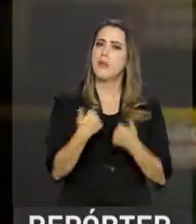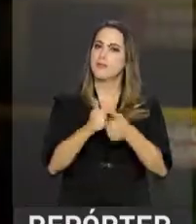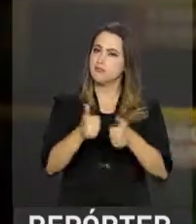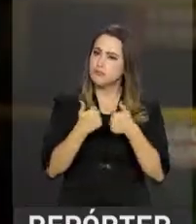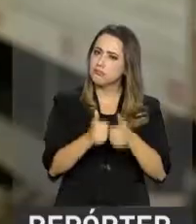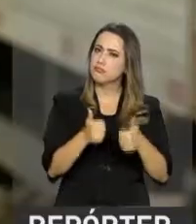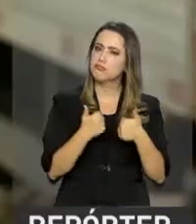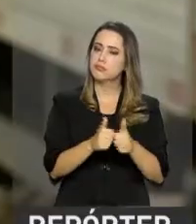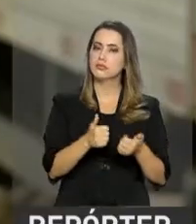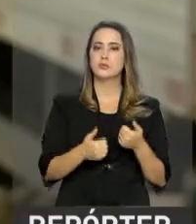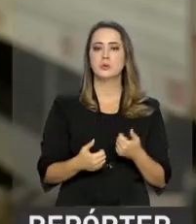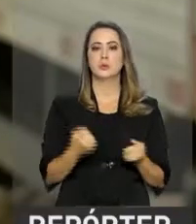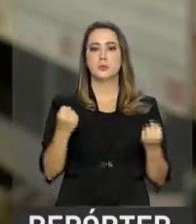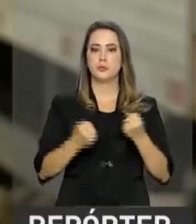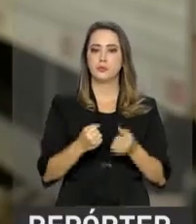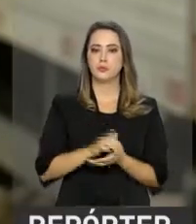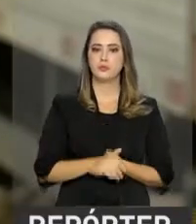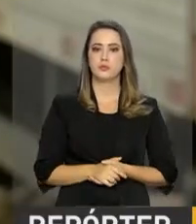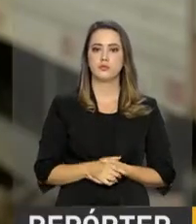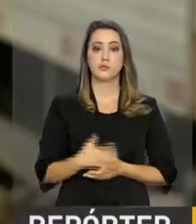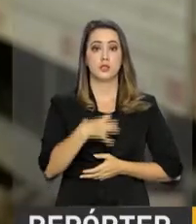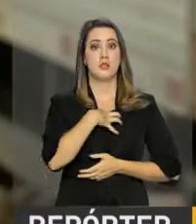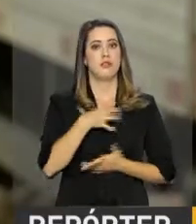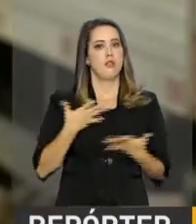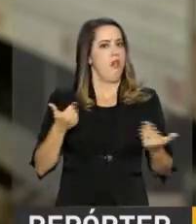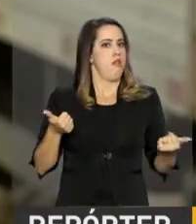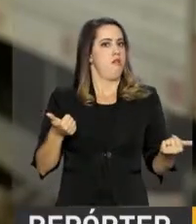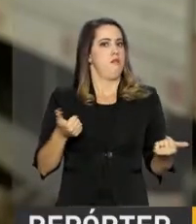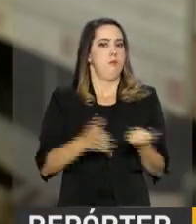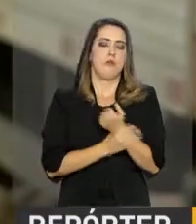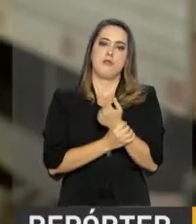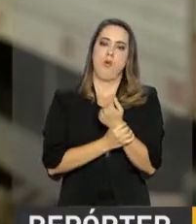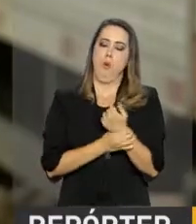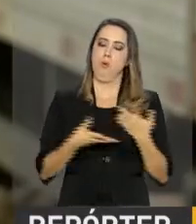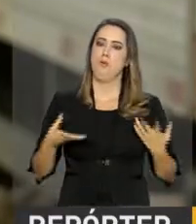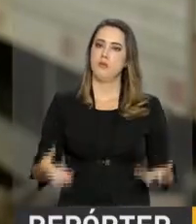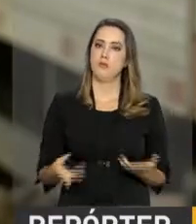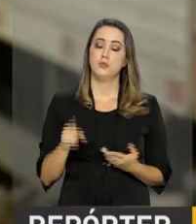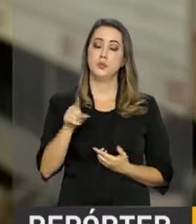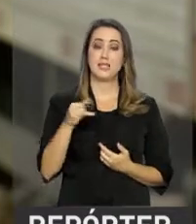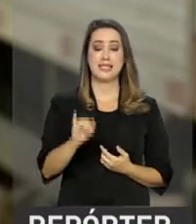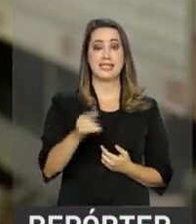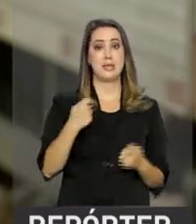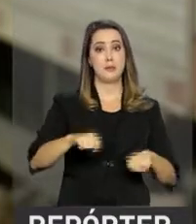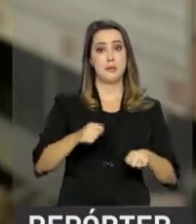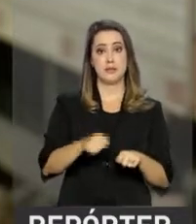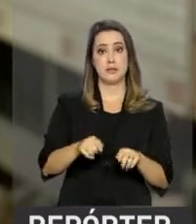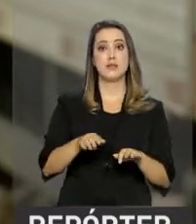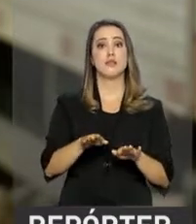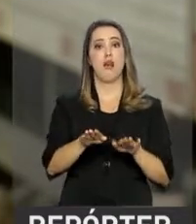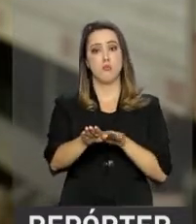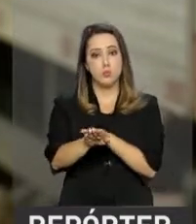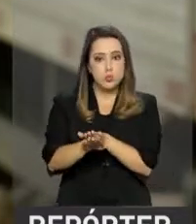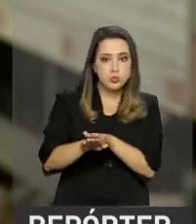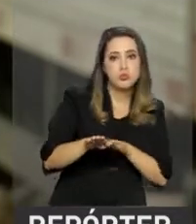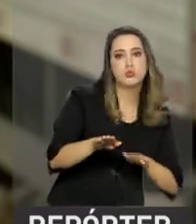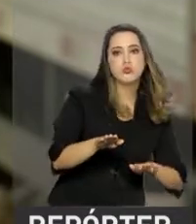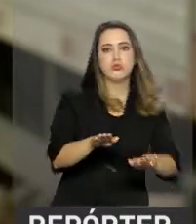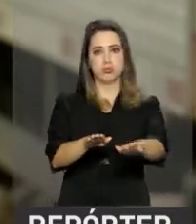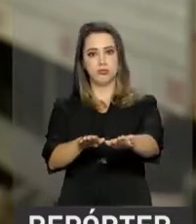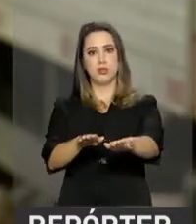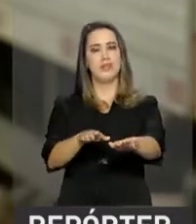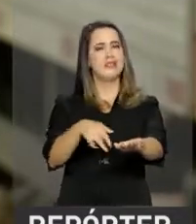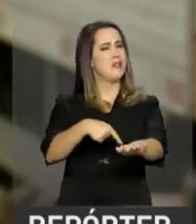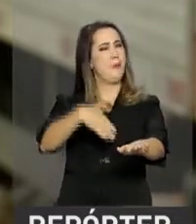estrada o dia todo. Anda com mais confiança, né? Em caso de, se a gente precisar ultrapassar outro veículo, também com mais